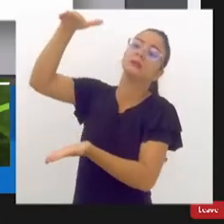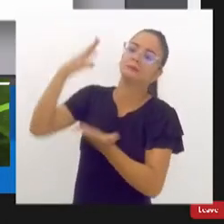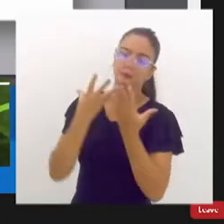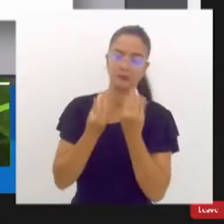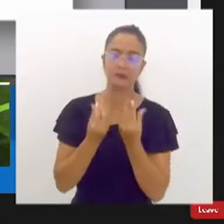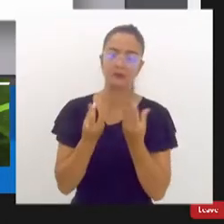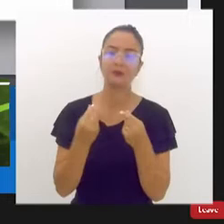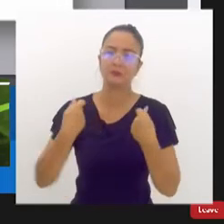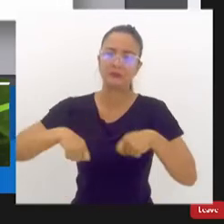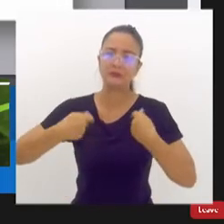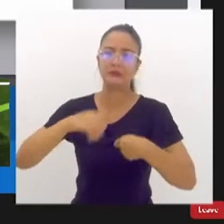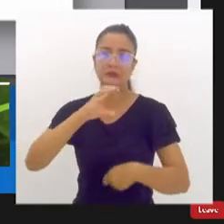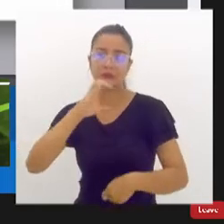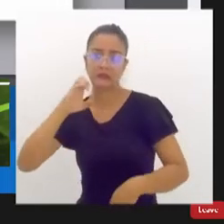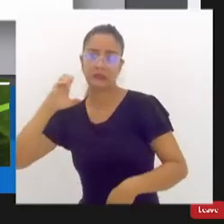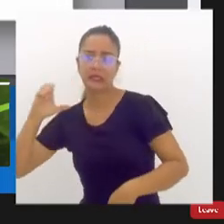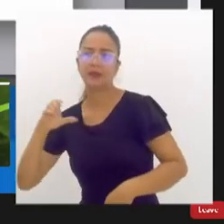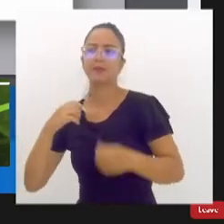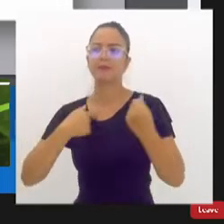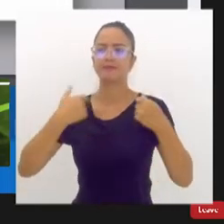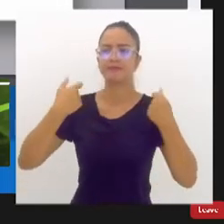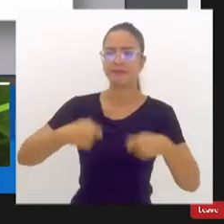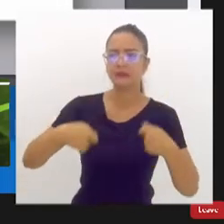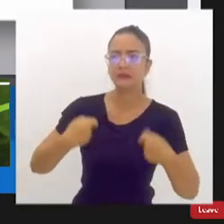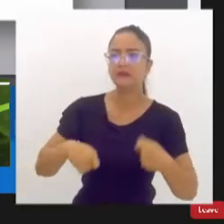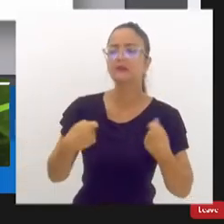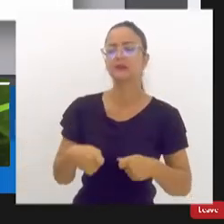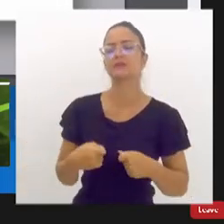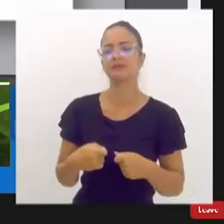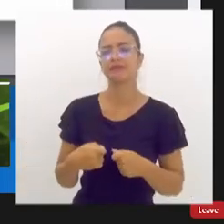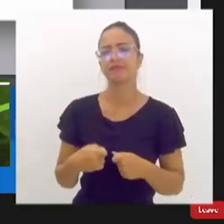se pronunciar, e se eu não me engano,